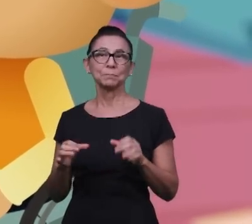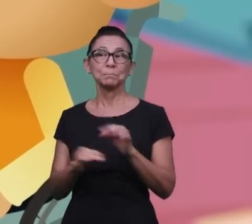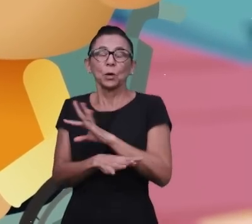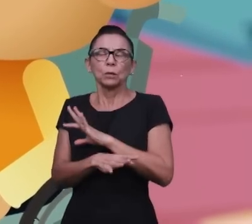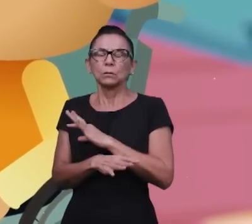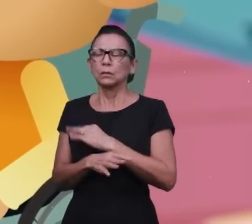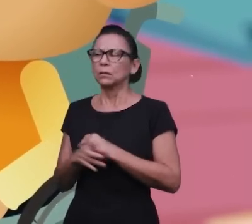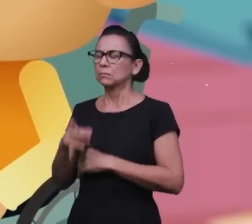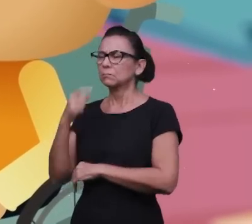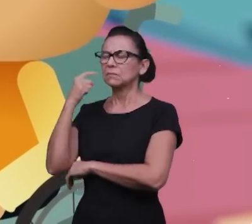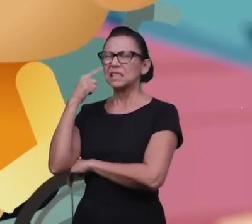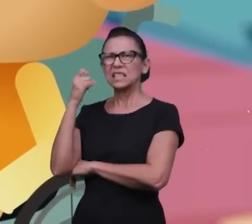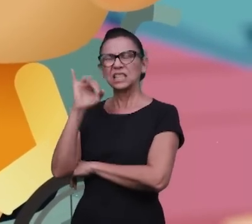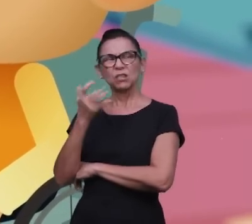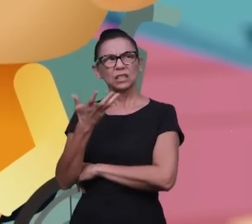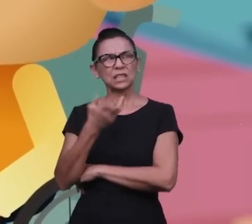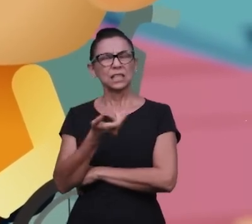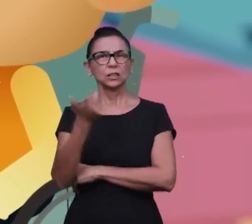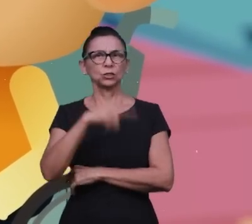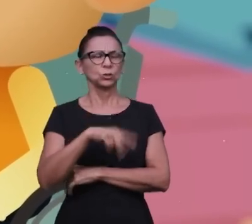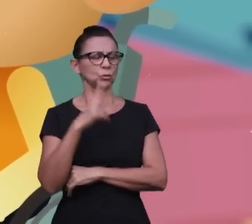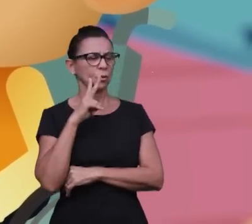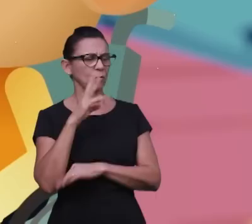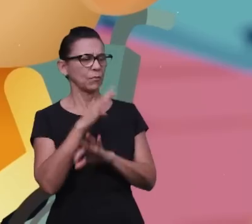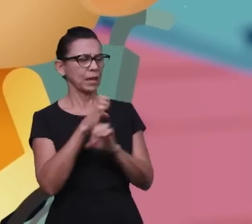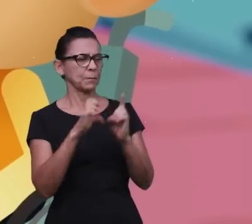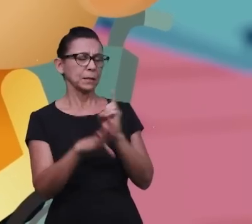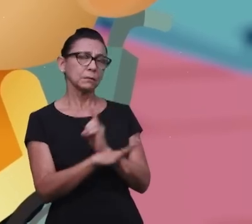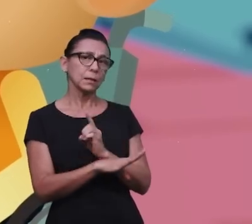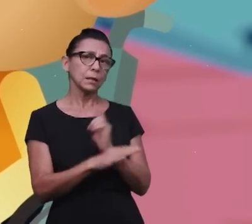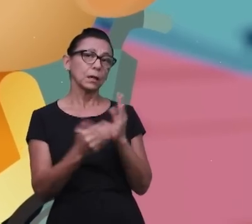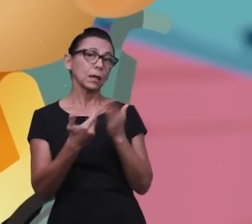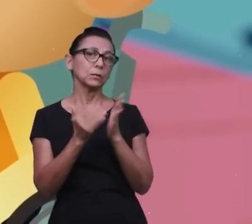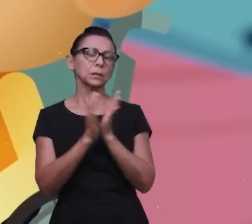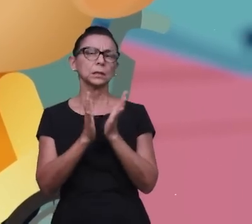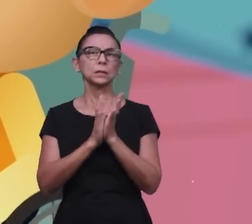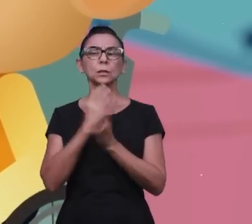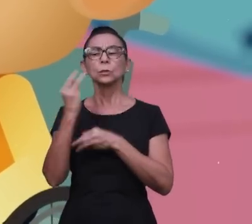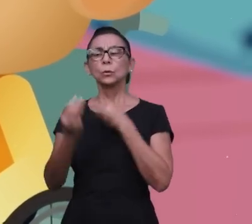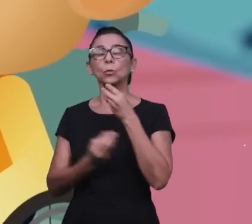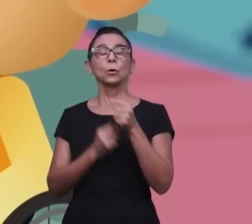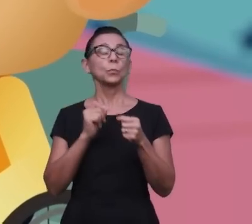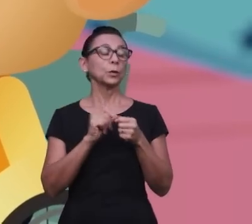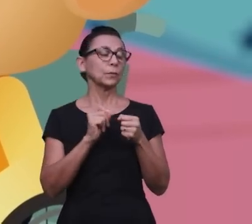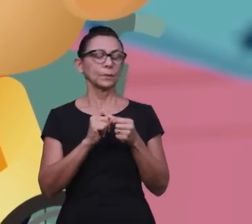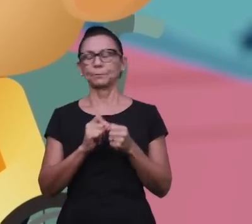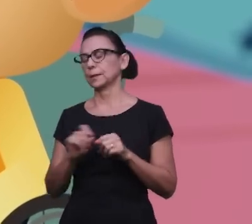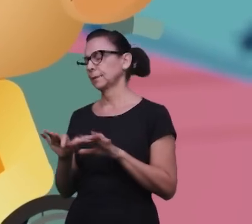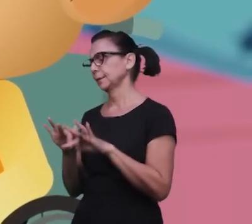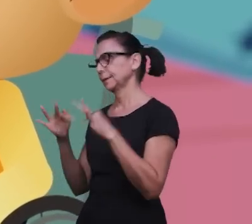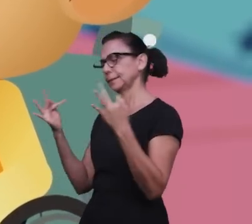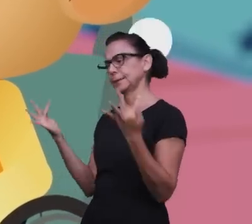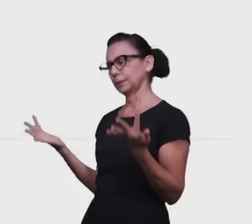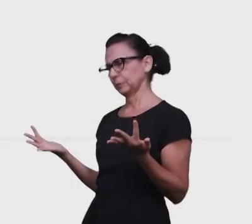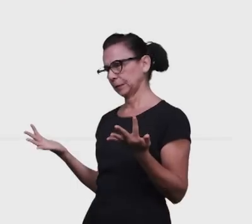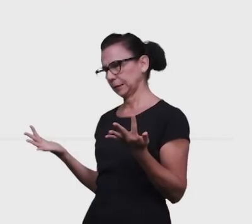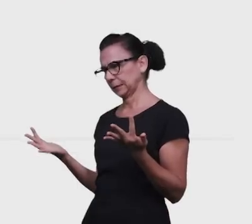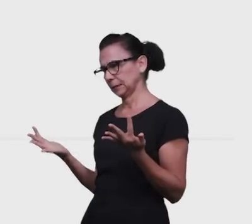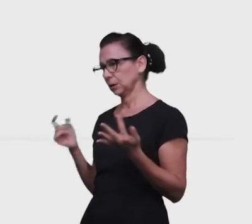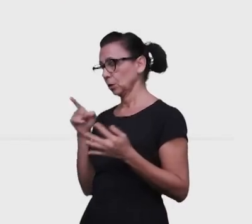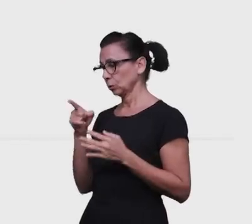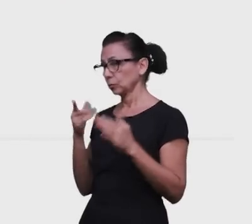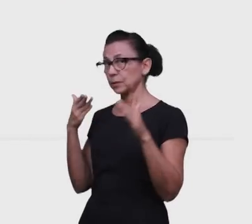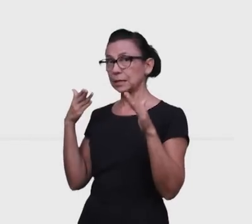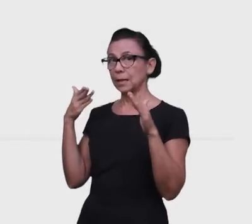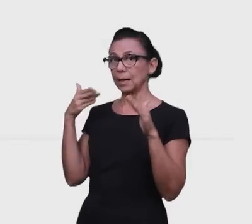das crianças ou ainda ajudar meu vovô a assistir a EBD da semana, como eu faço? Elô, é muito simples. Quando você